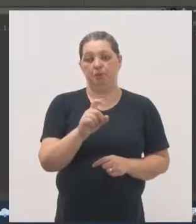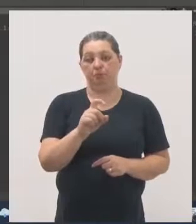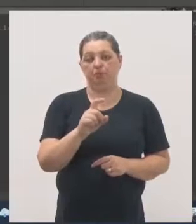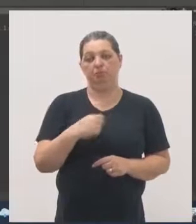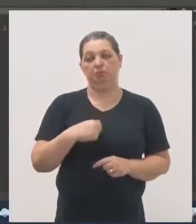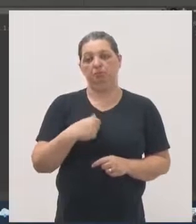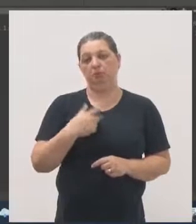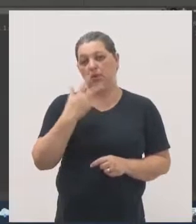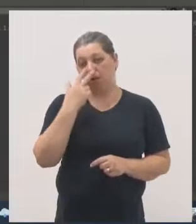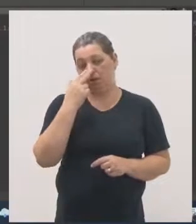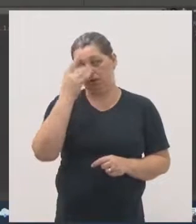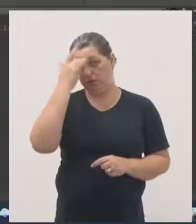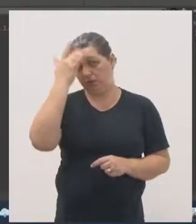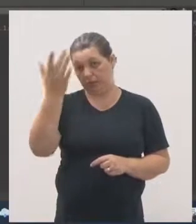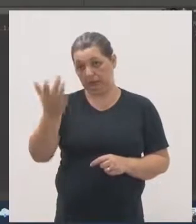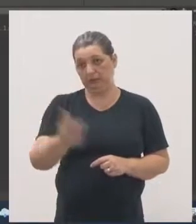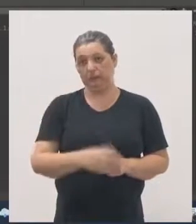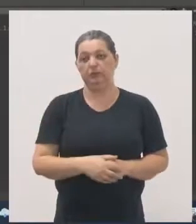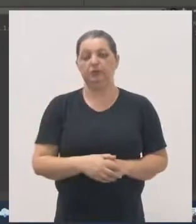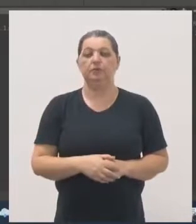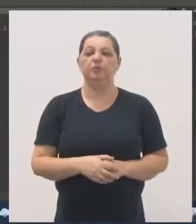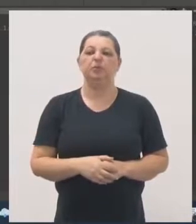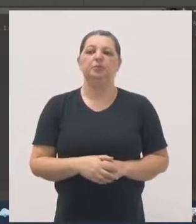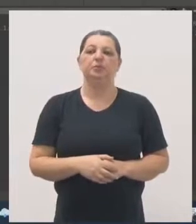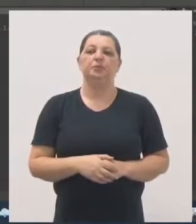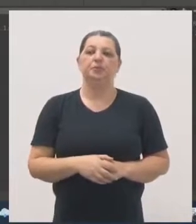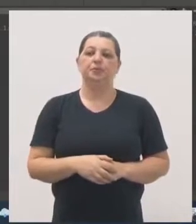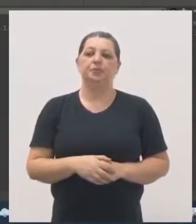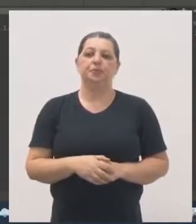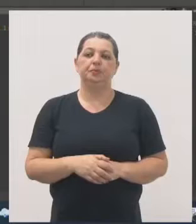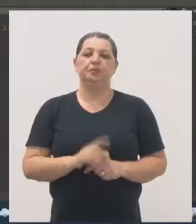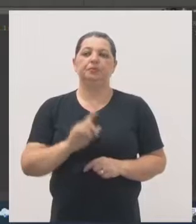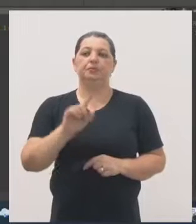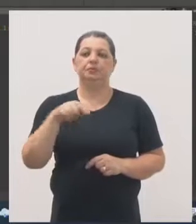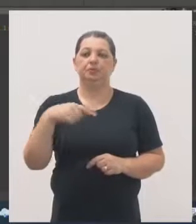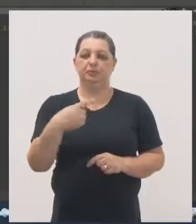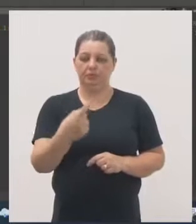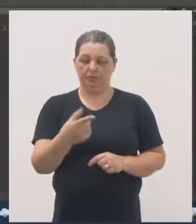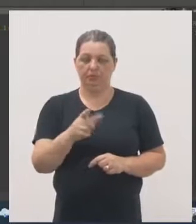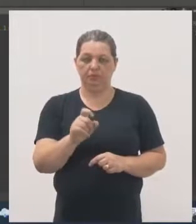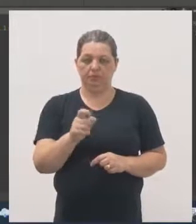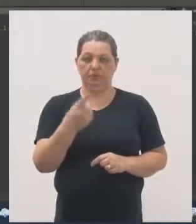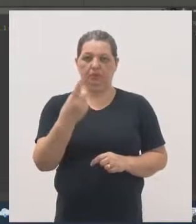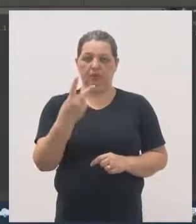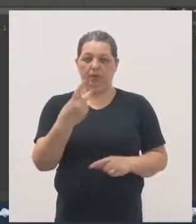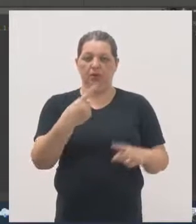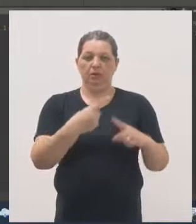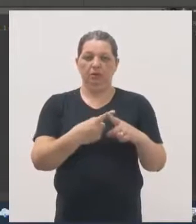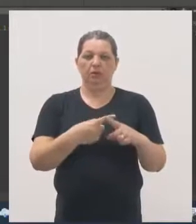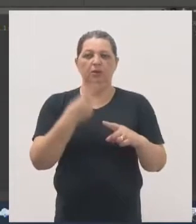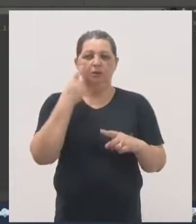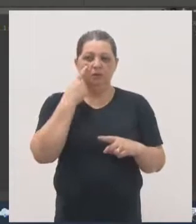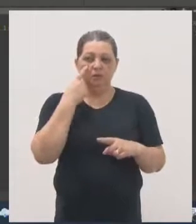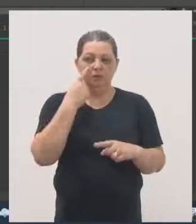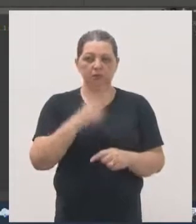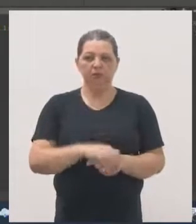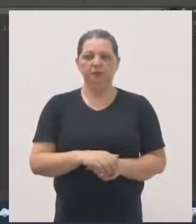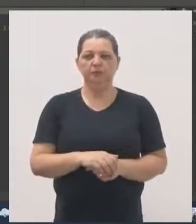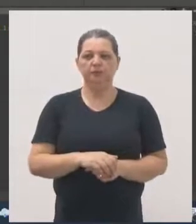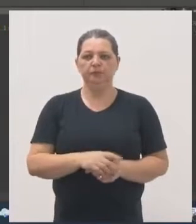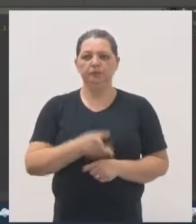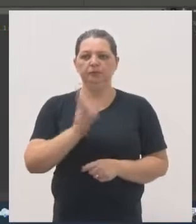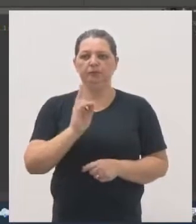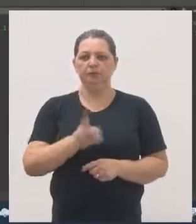mim eu acho mais fácil. Então, cliquei 2 vezes. Depois que você clicou 2 vezes, tá vendo aqui, pessoal? Toda vez